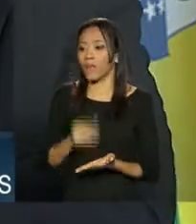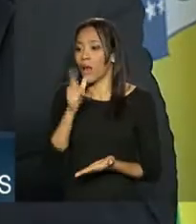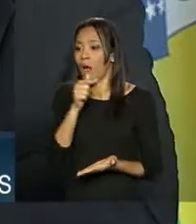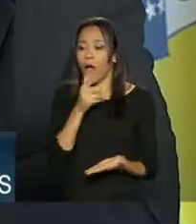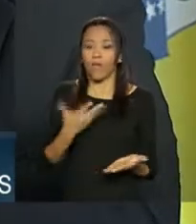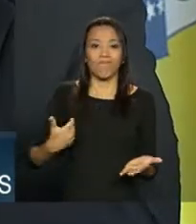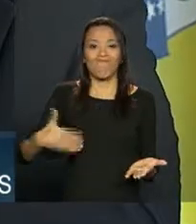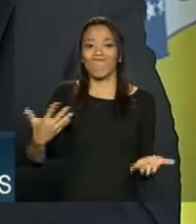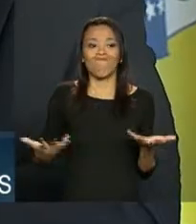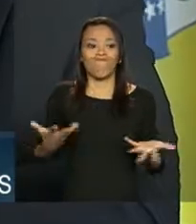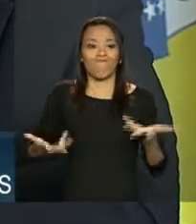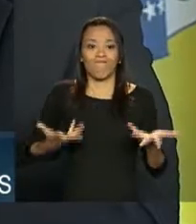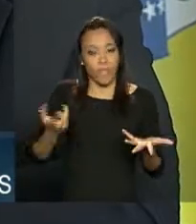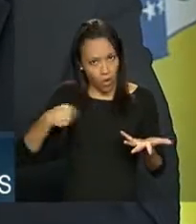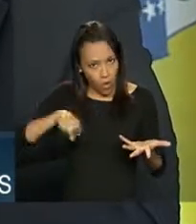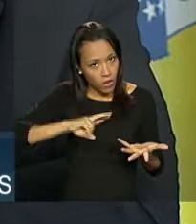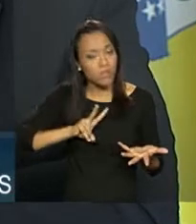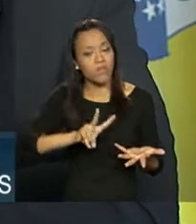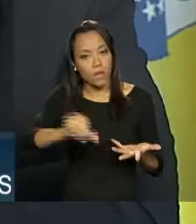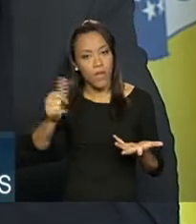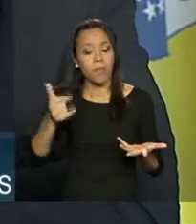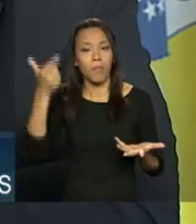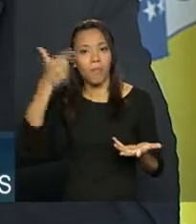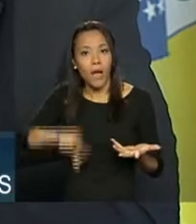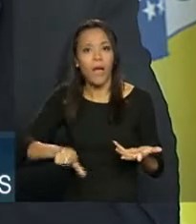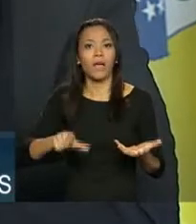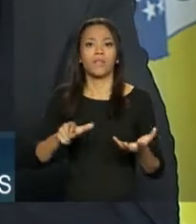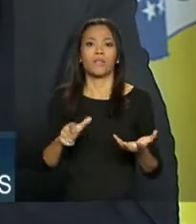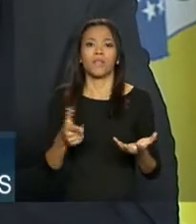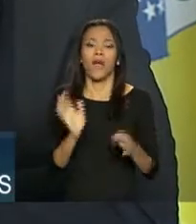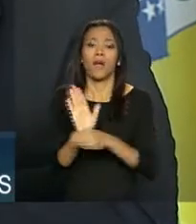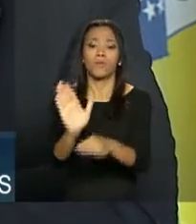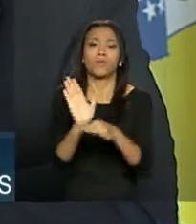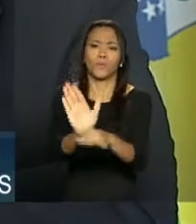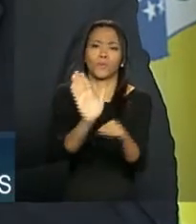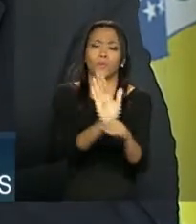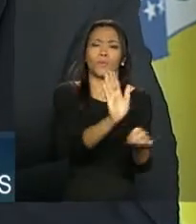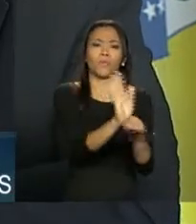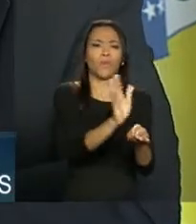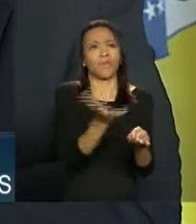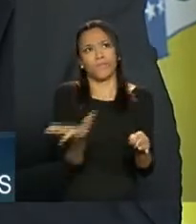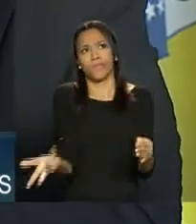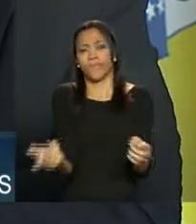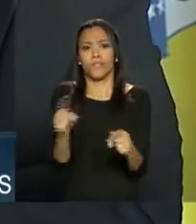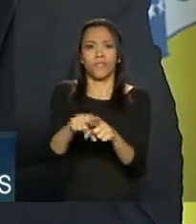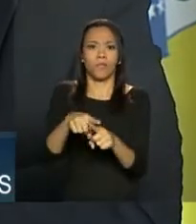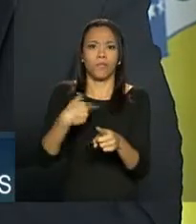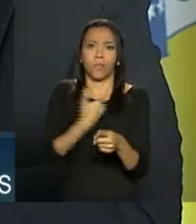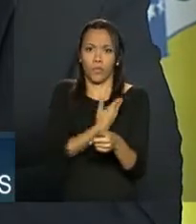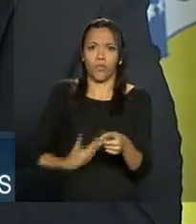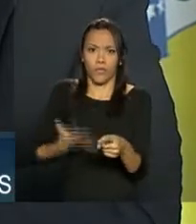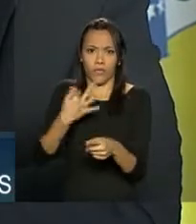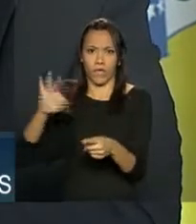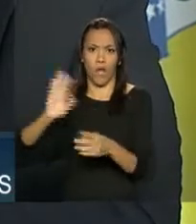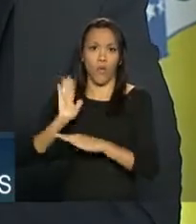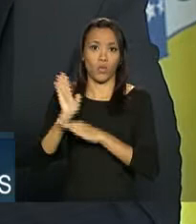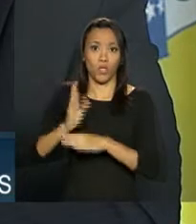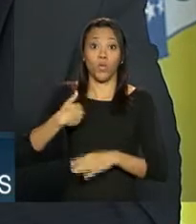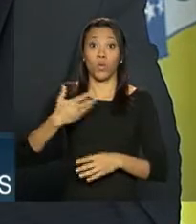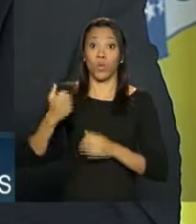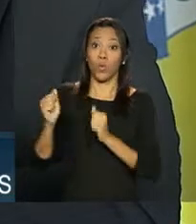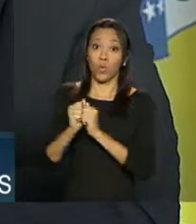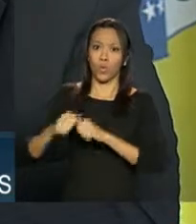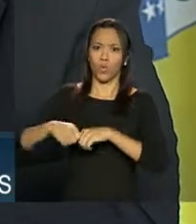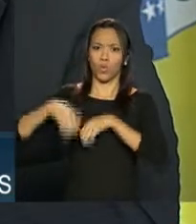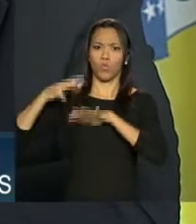e nós vamos estar ampliando esse atendimento seja ele através do próprio governo federal do exército